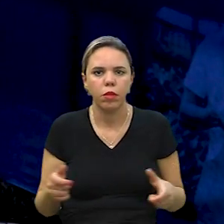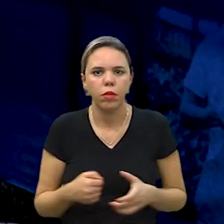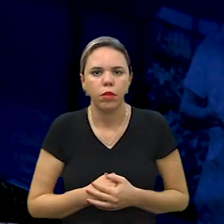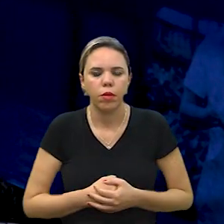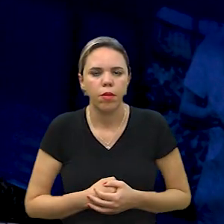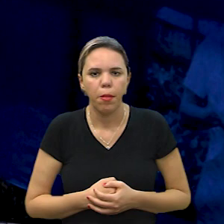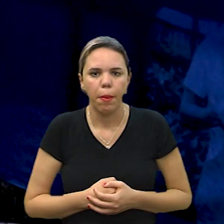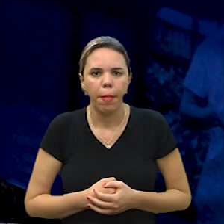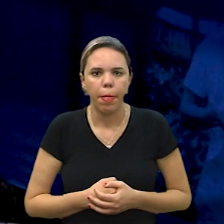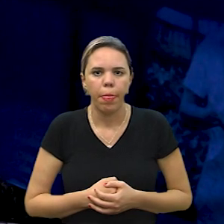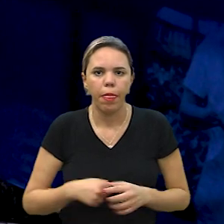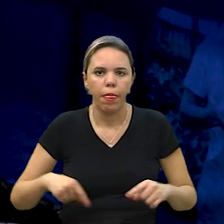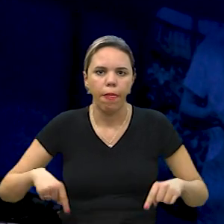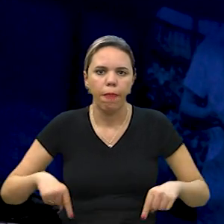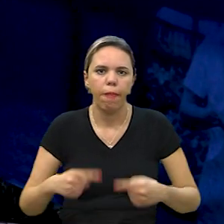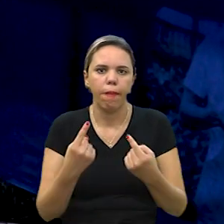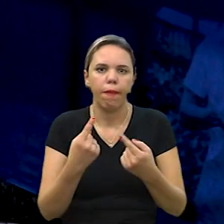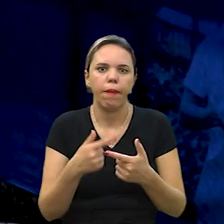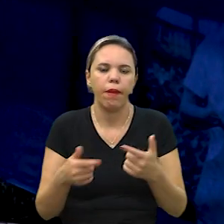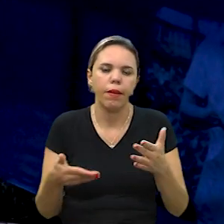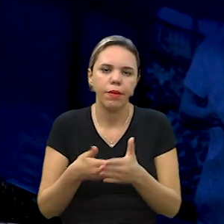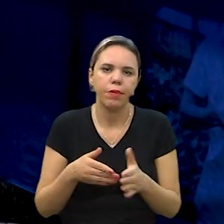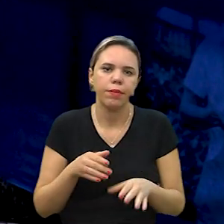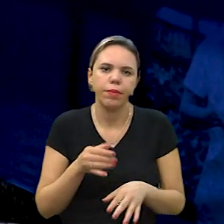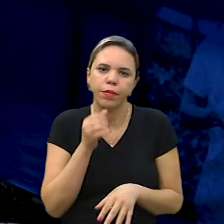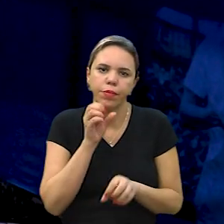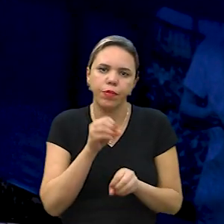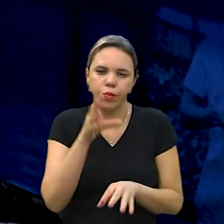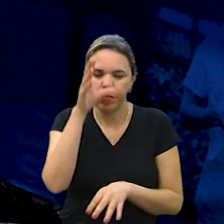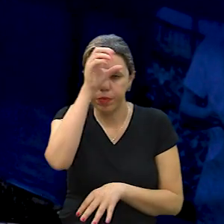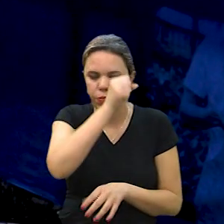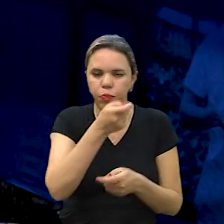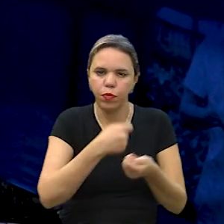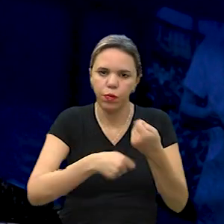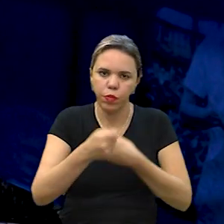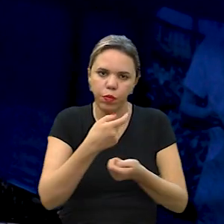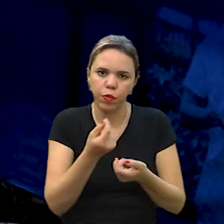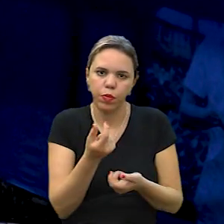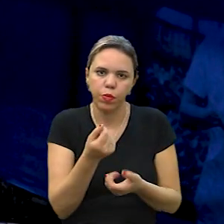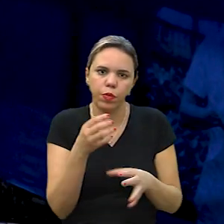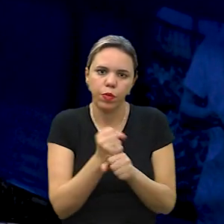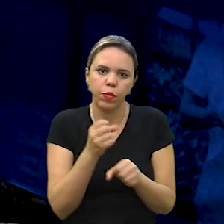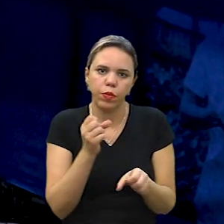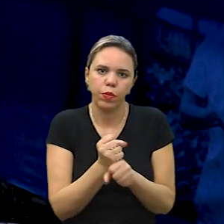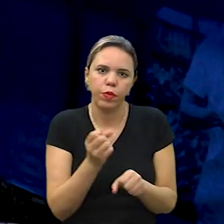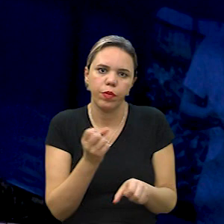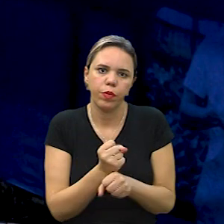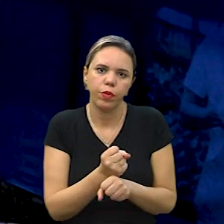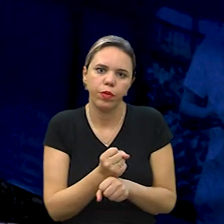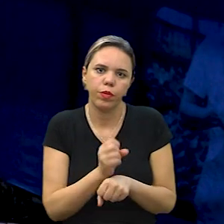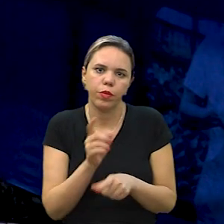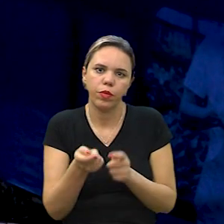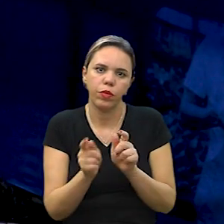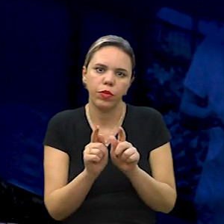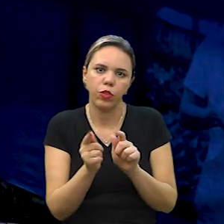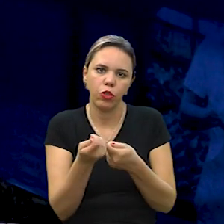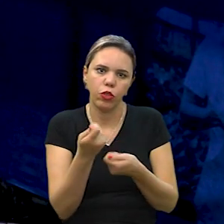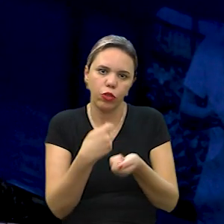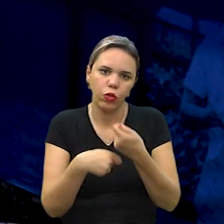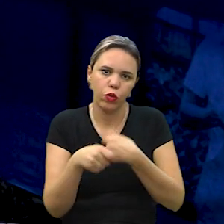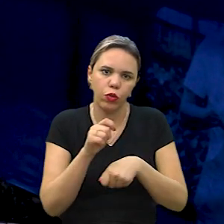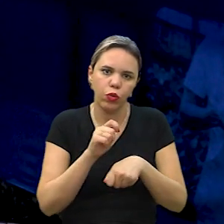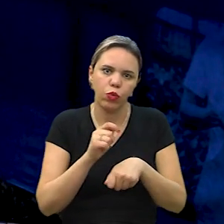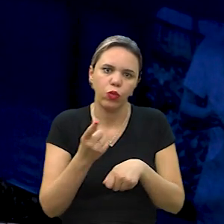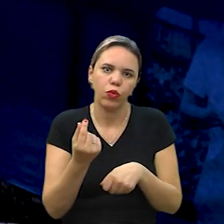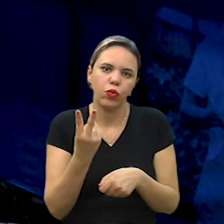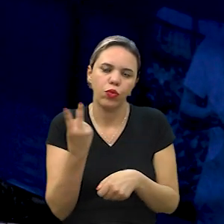muitos os desafios, né? Educação financeira, educação contábil, gestão